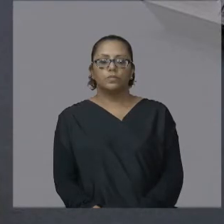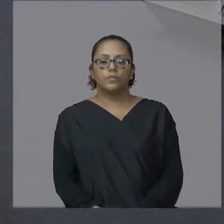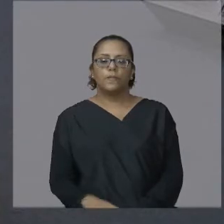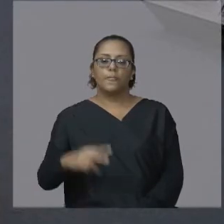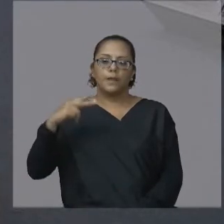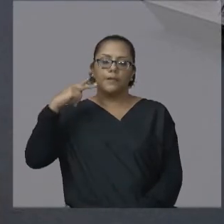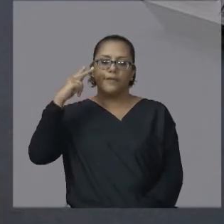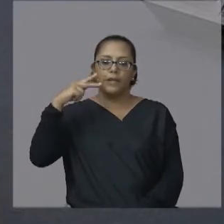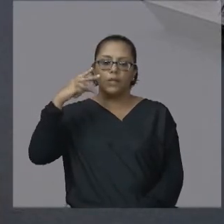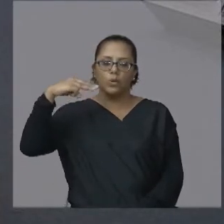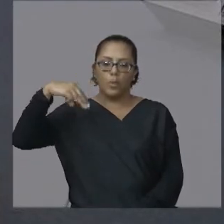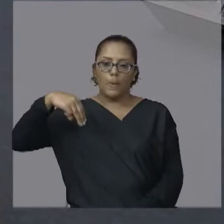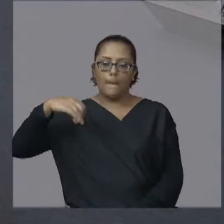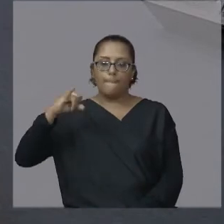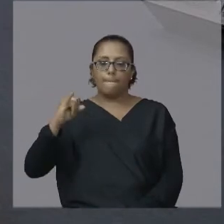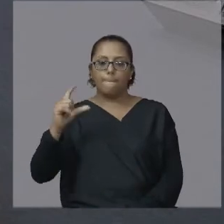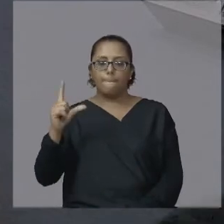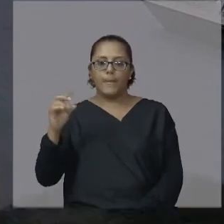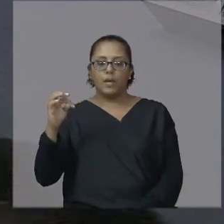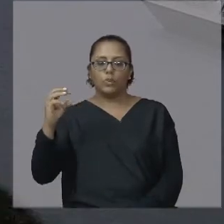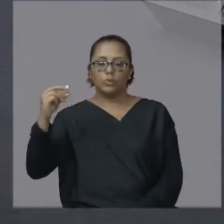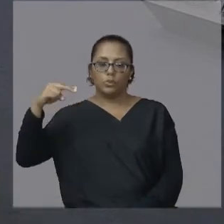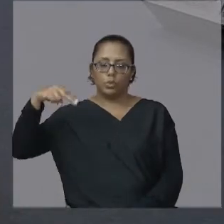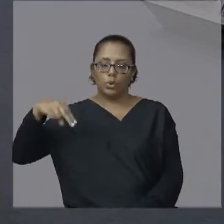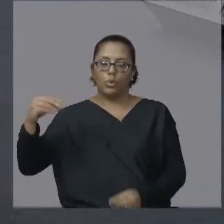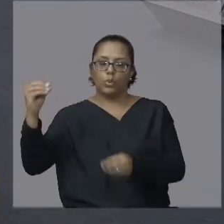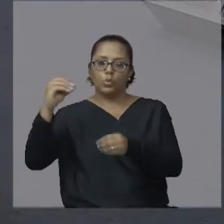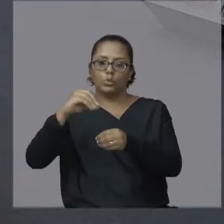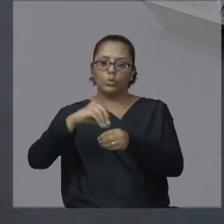Vereador Milton Vieira Filho.